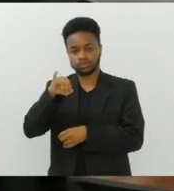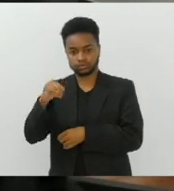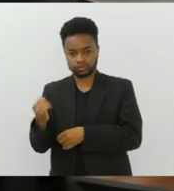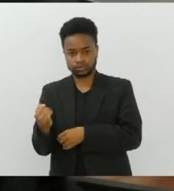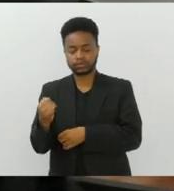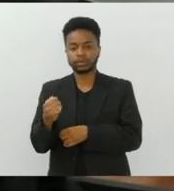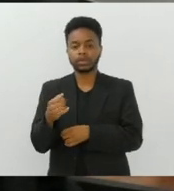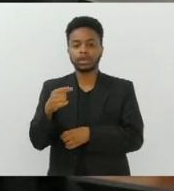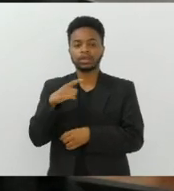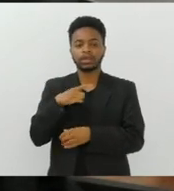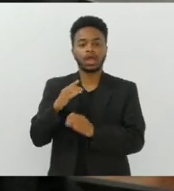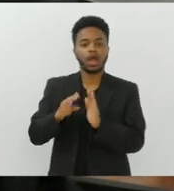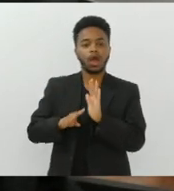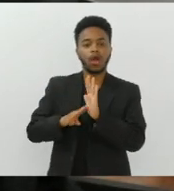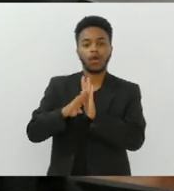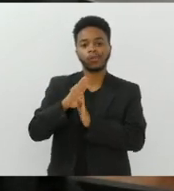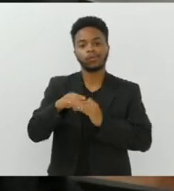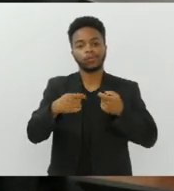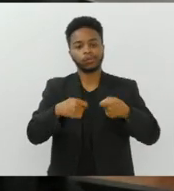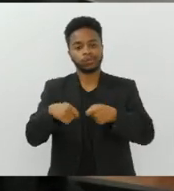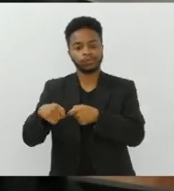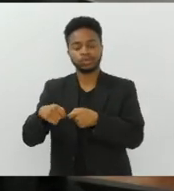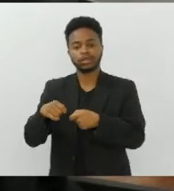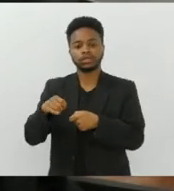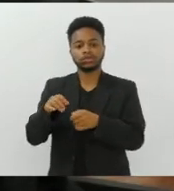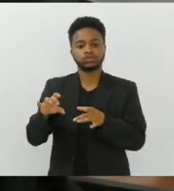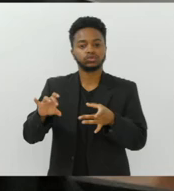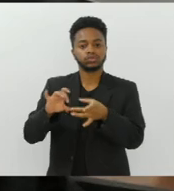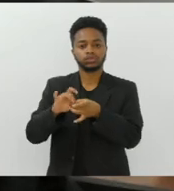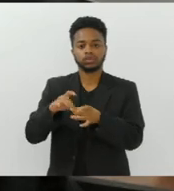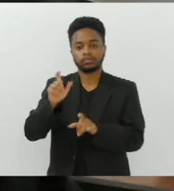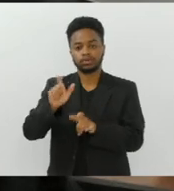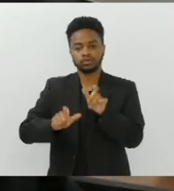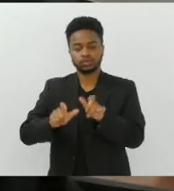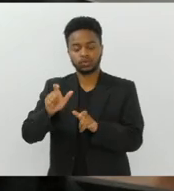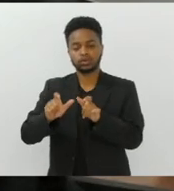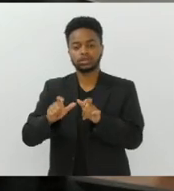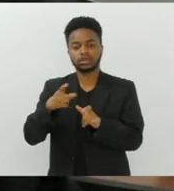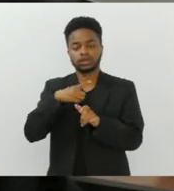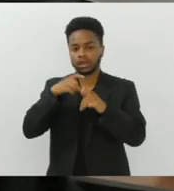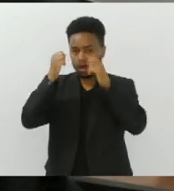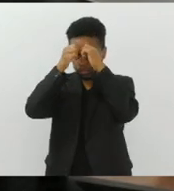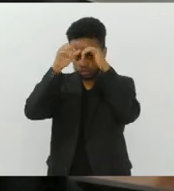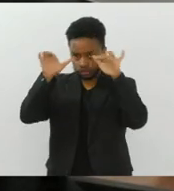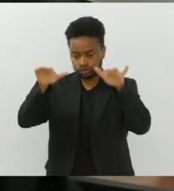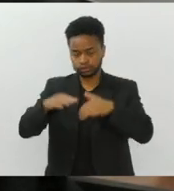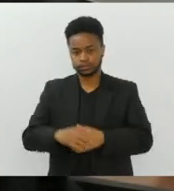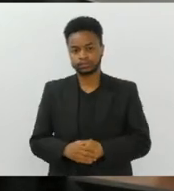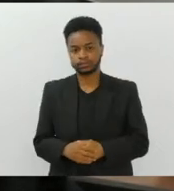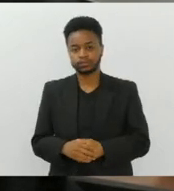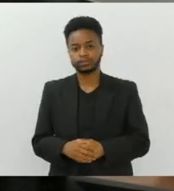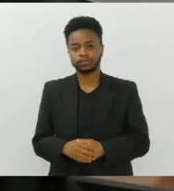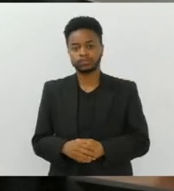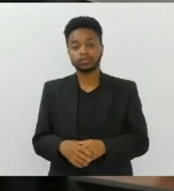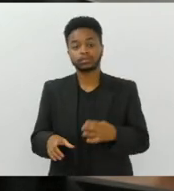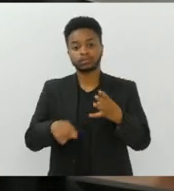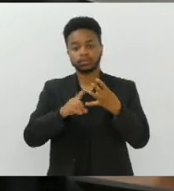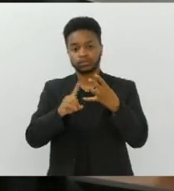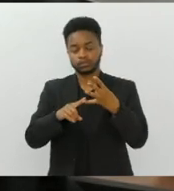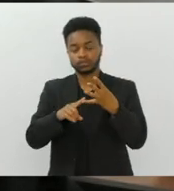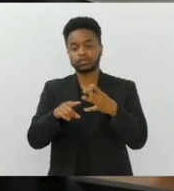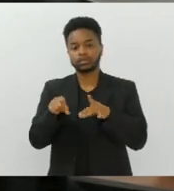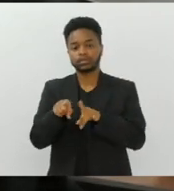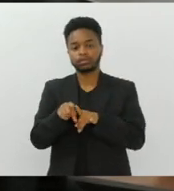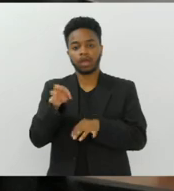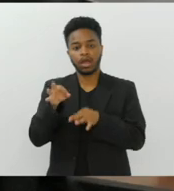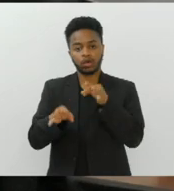exponencial das demandas envolvendo segurados ou dependentes com transtorno do espectro autista. E alegam também, este é o argumento jurídico,